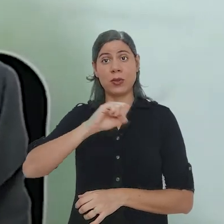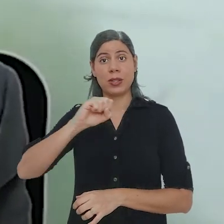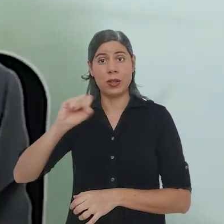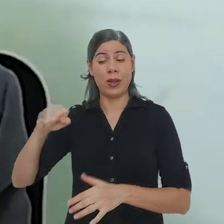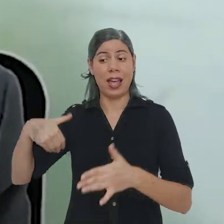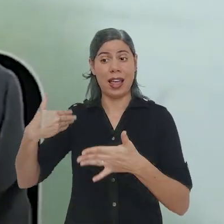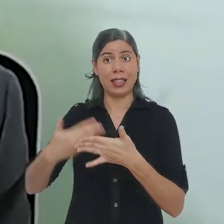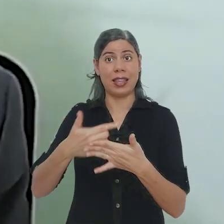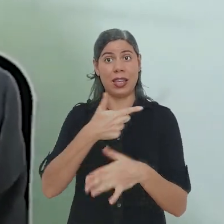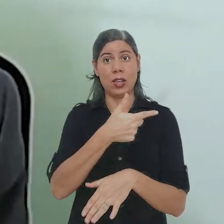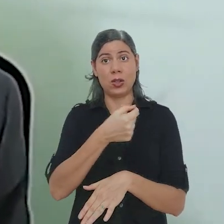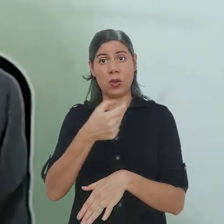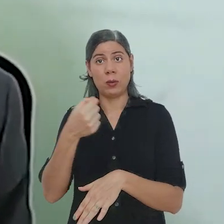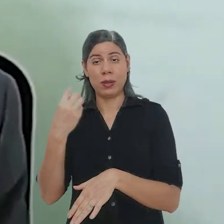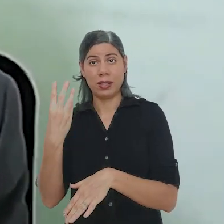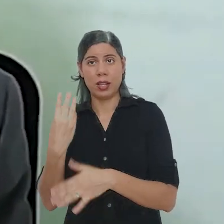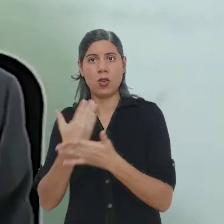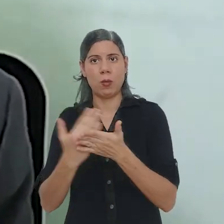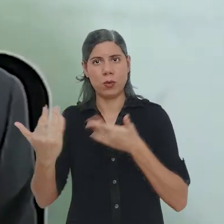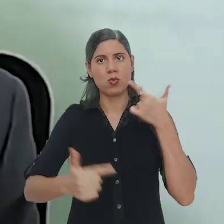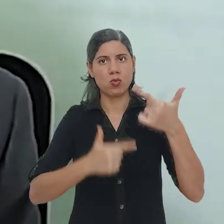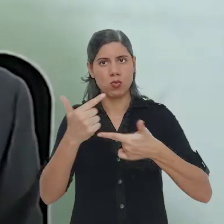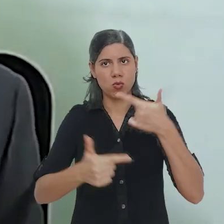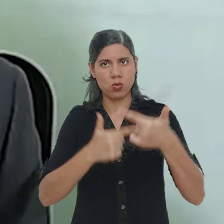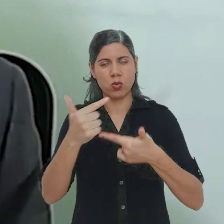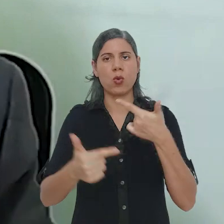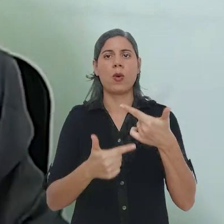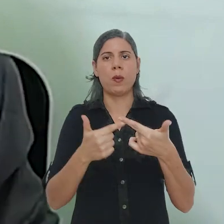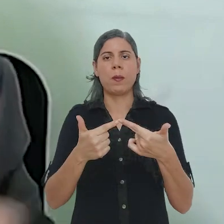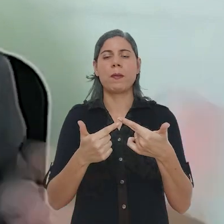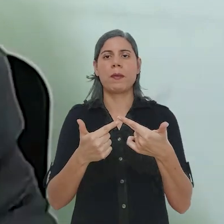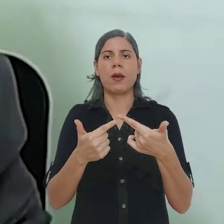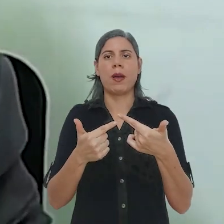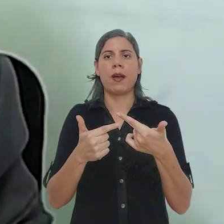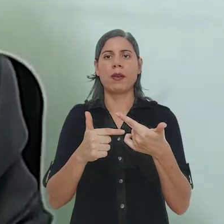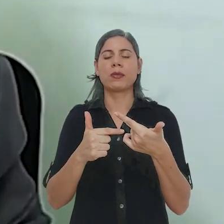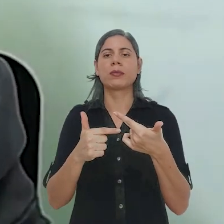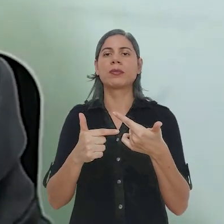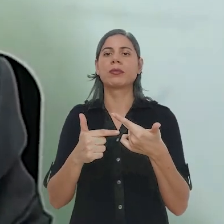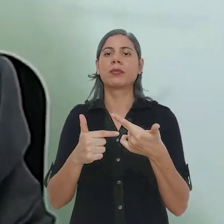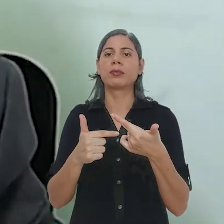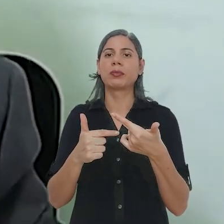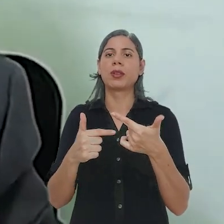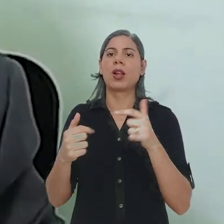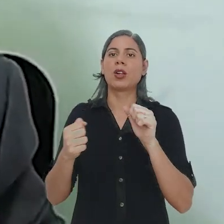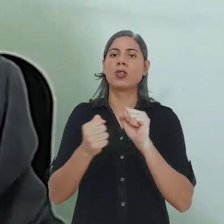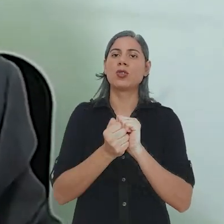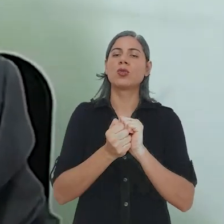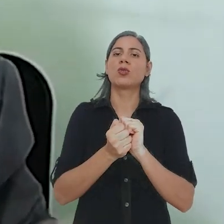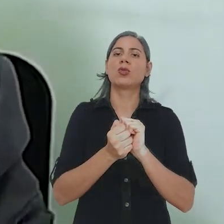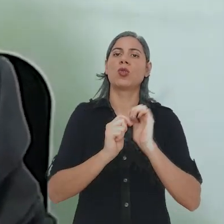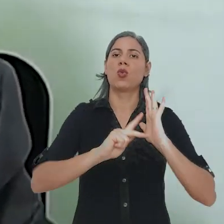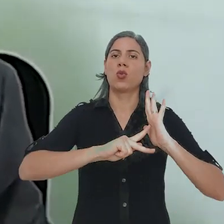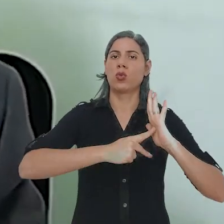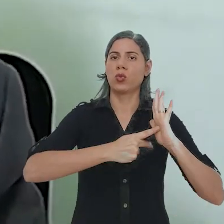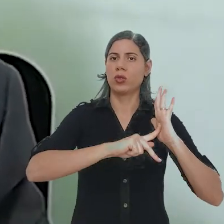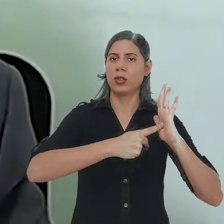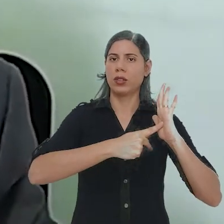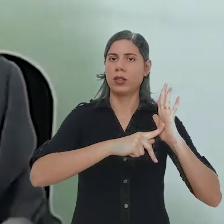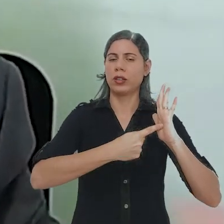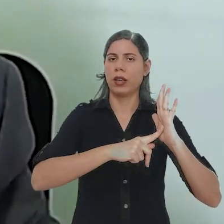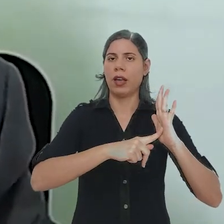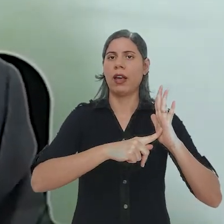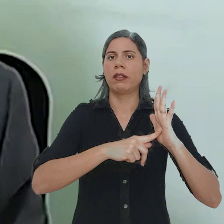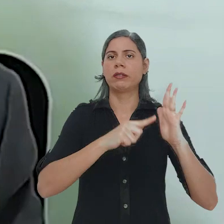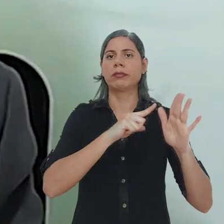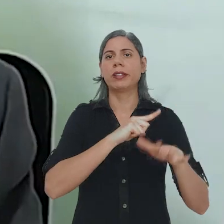1988 até 2003, que foi quando a gente começou esse trabalho, nós levamos essa situação, junto com os sindicatos da época